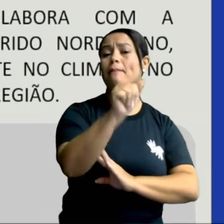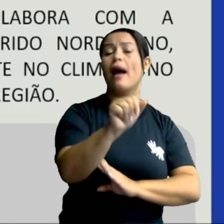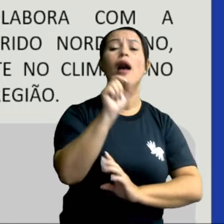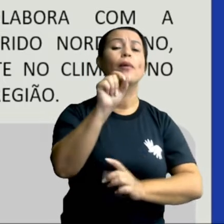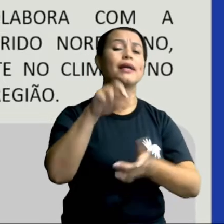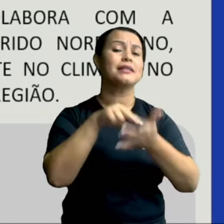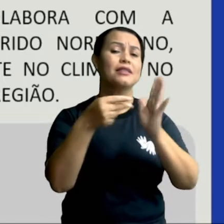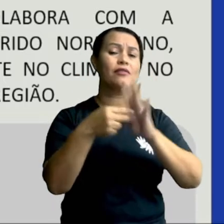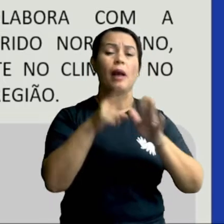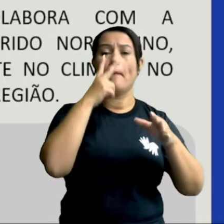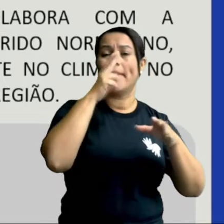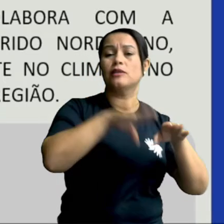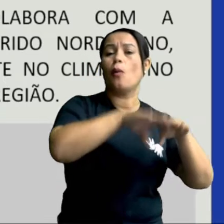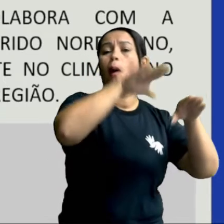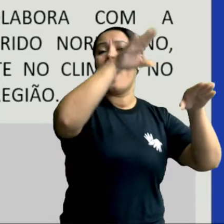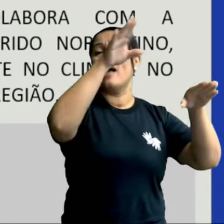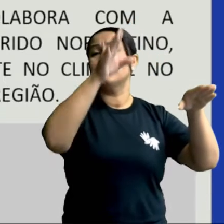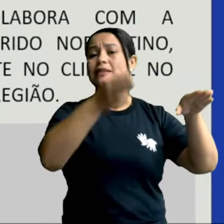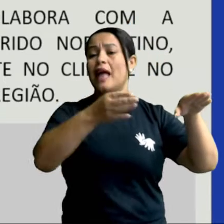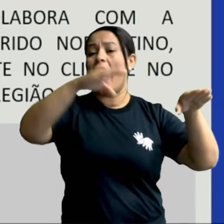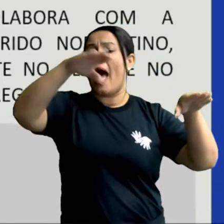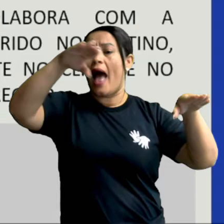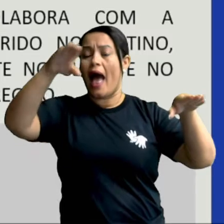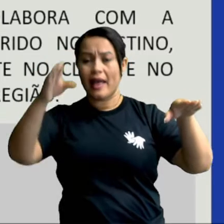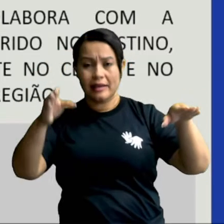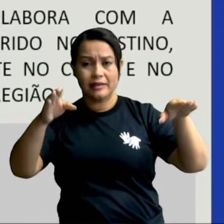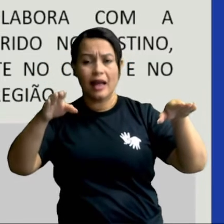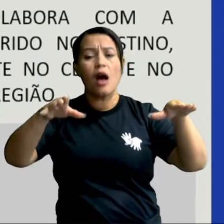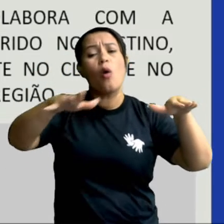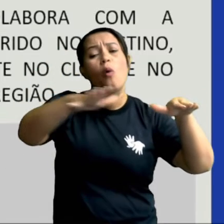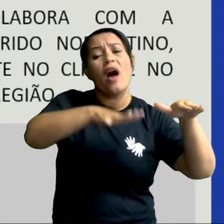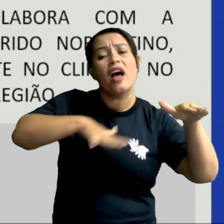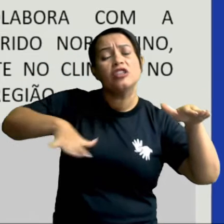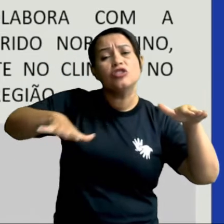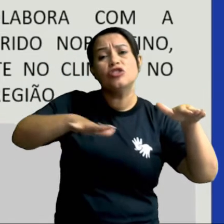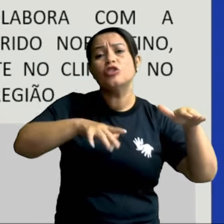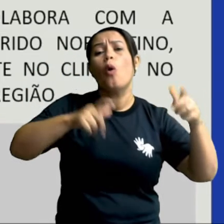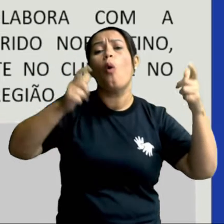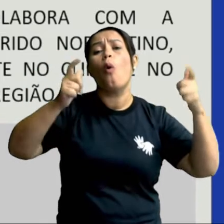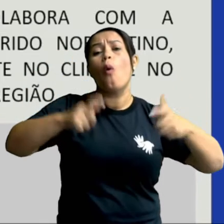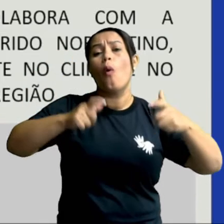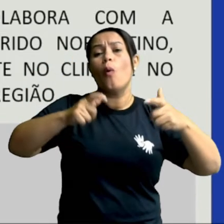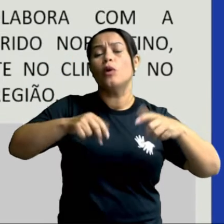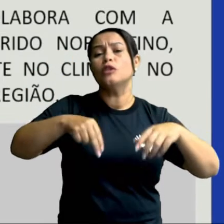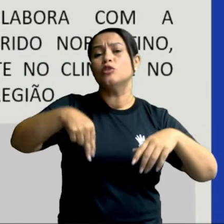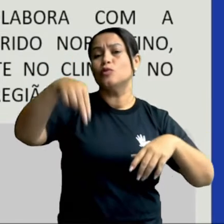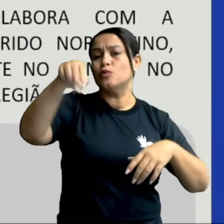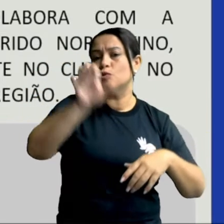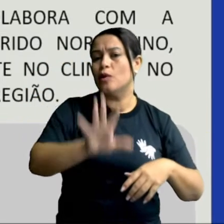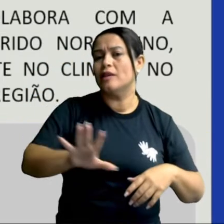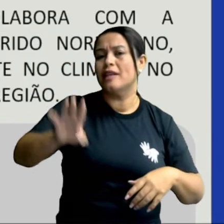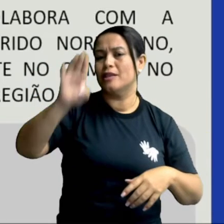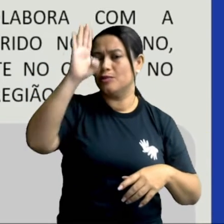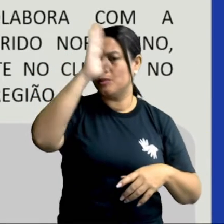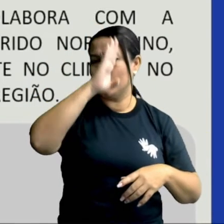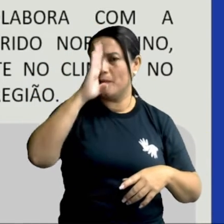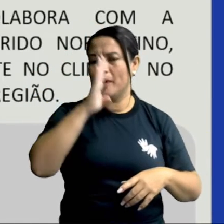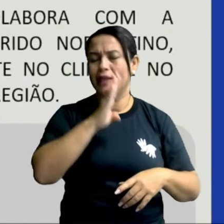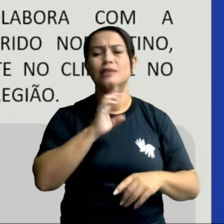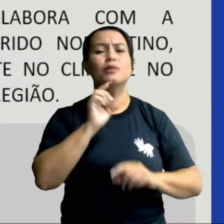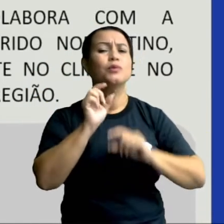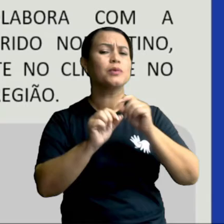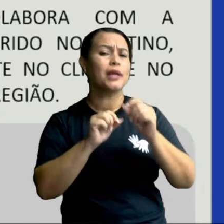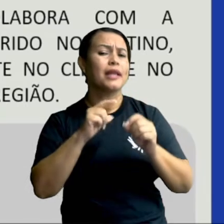Serra da Borborema e é uma região serrana que está localizada no nordeste do Brasil. Devido à